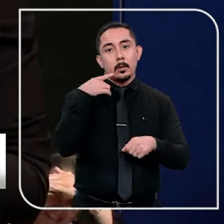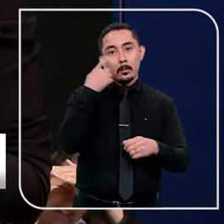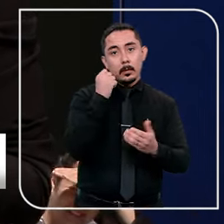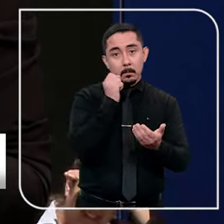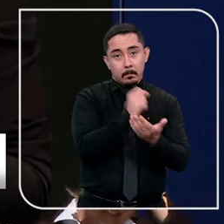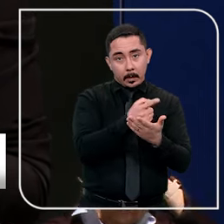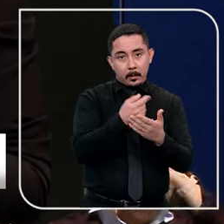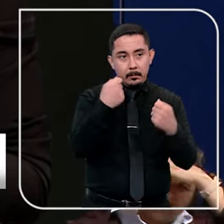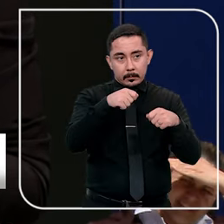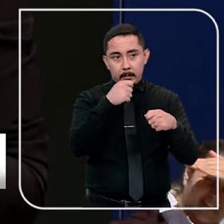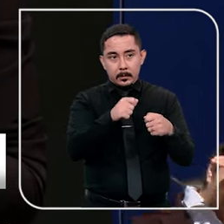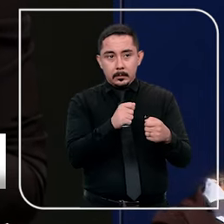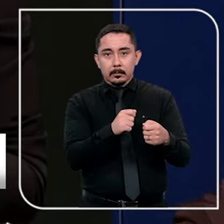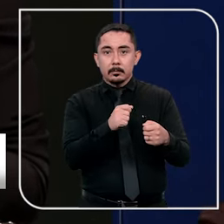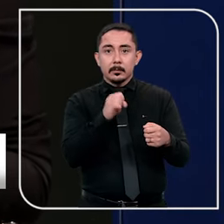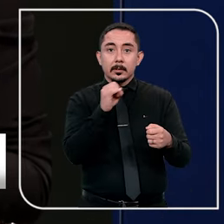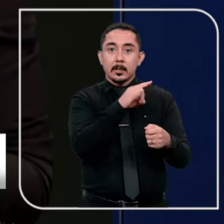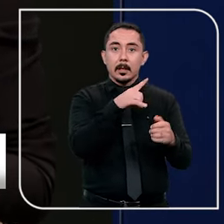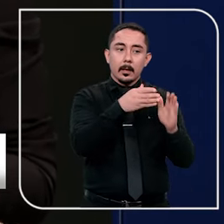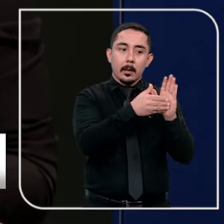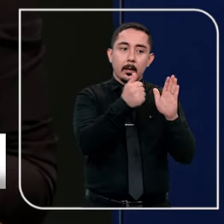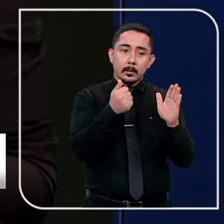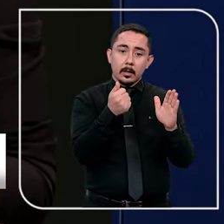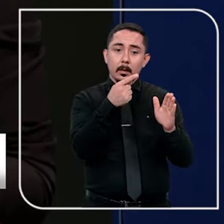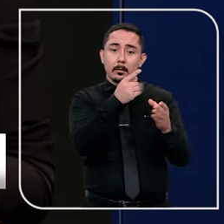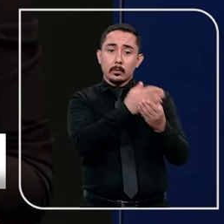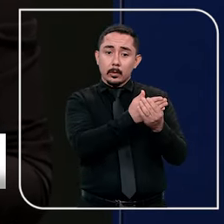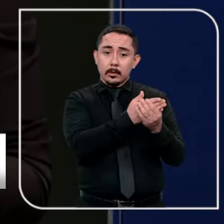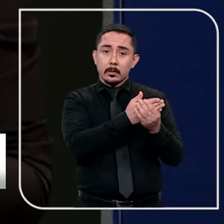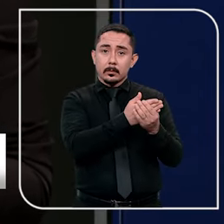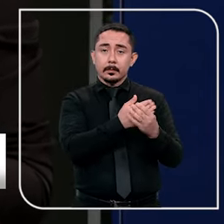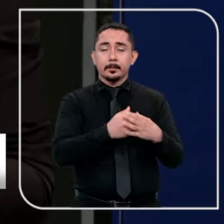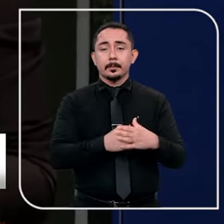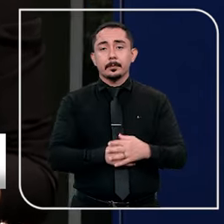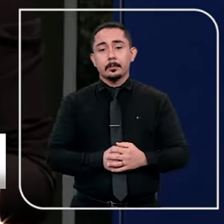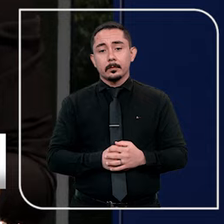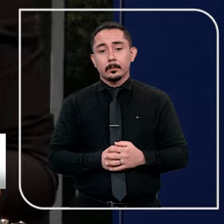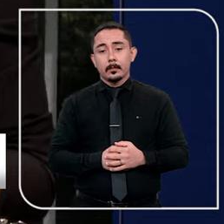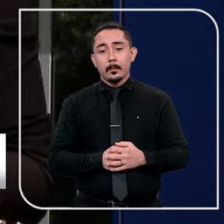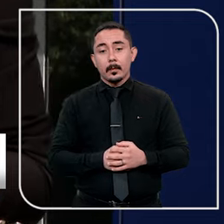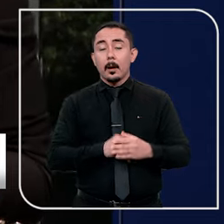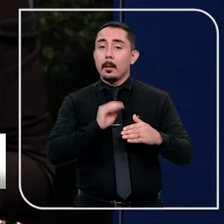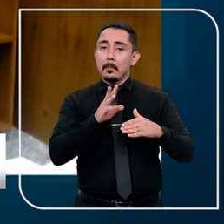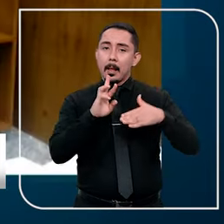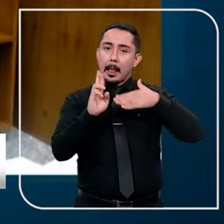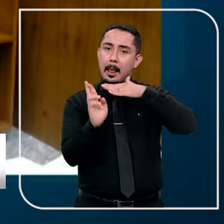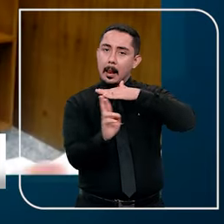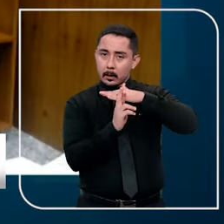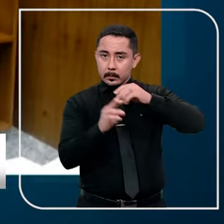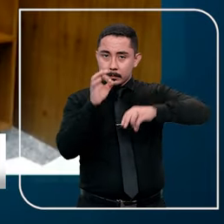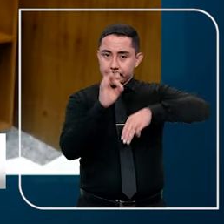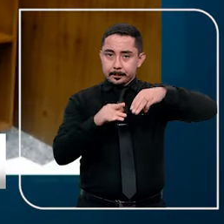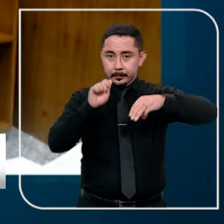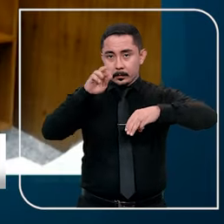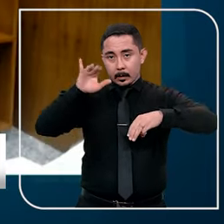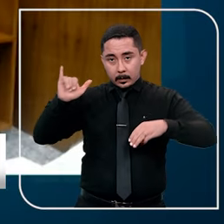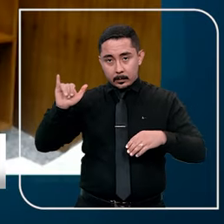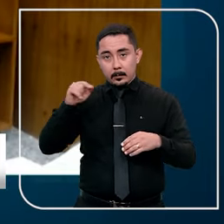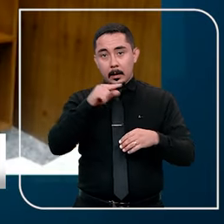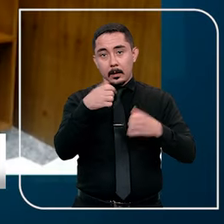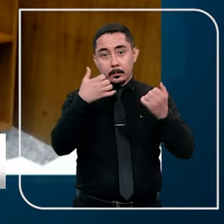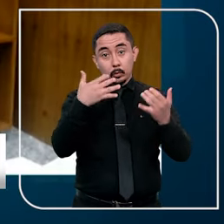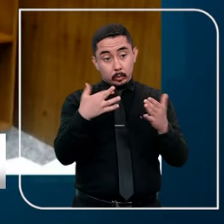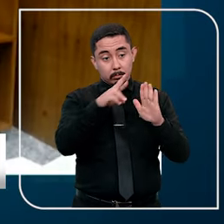honorários devem ser arbitrados mesmo na hipótese de extinção do processo sem resolução de mérito segundo a relatora ministra